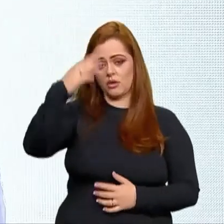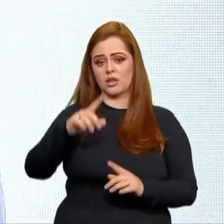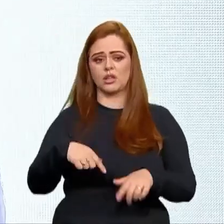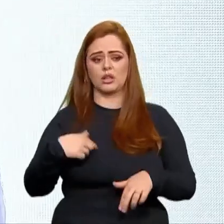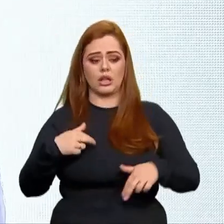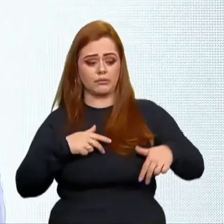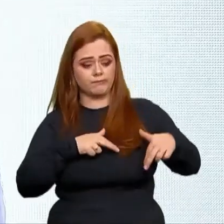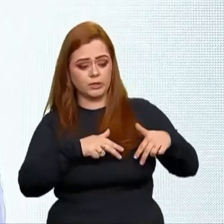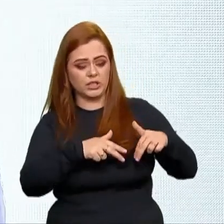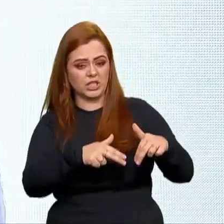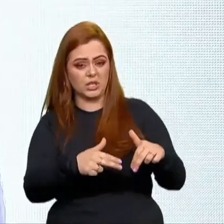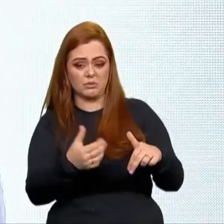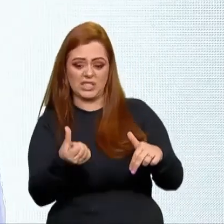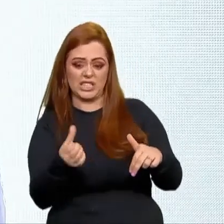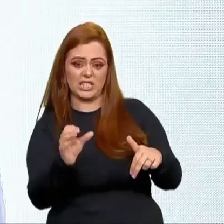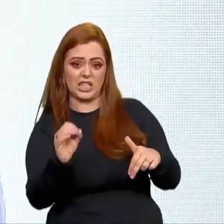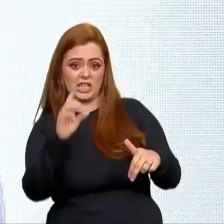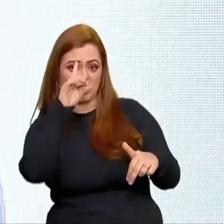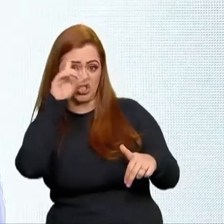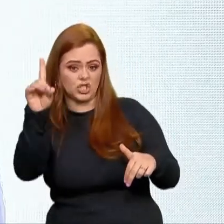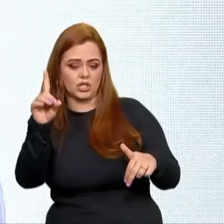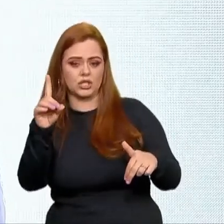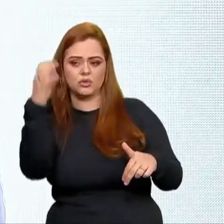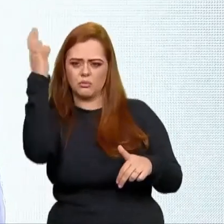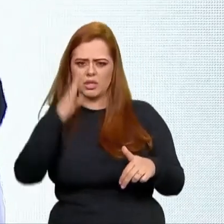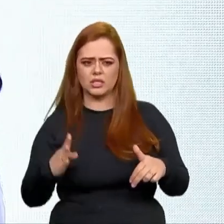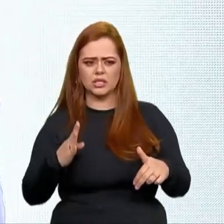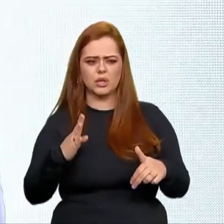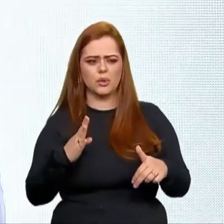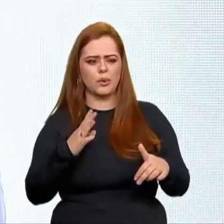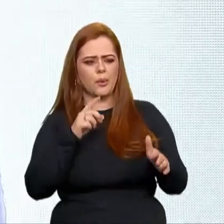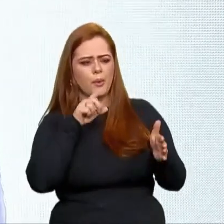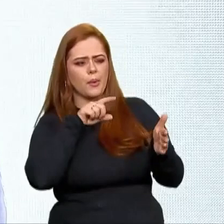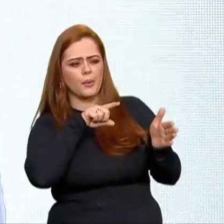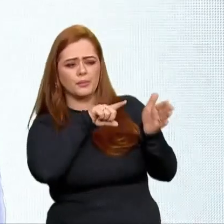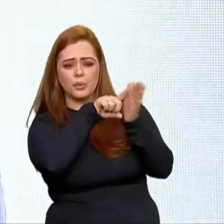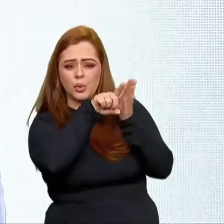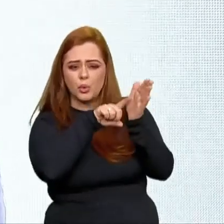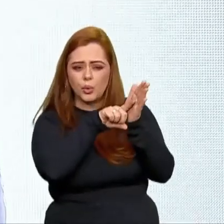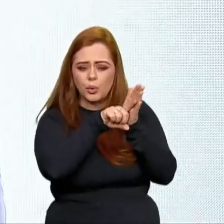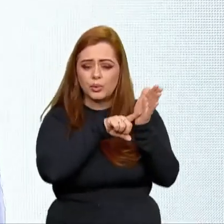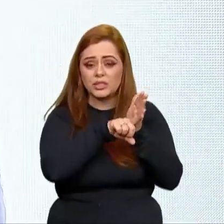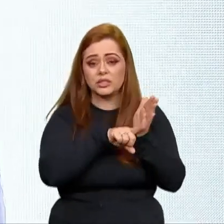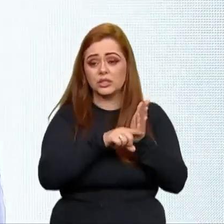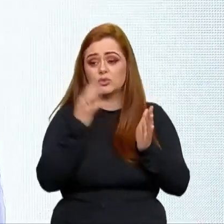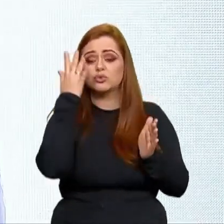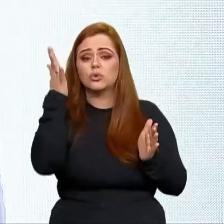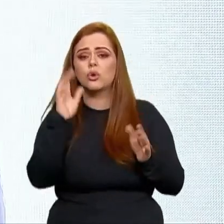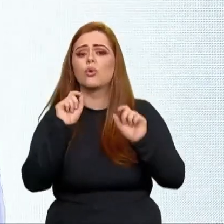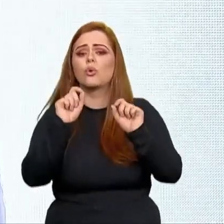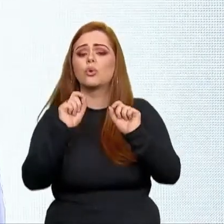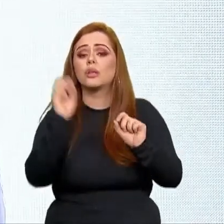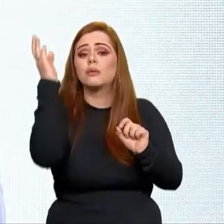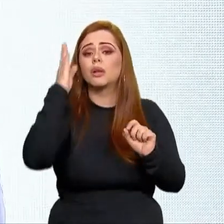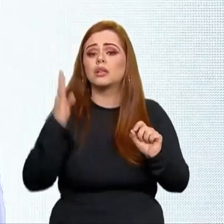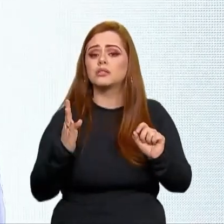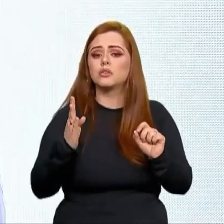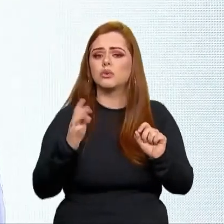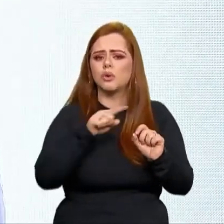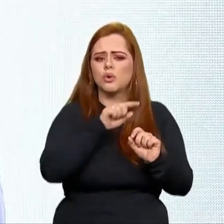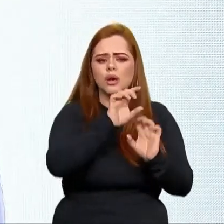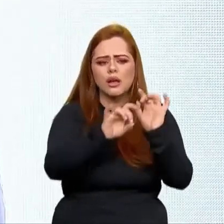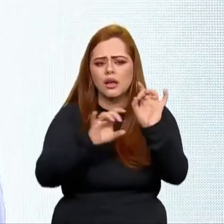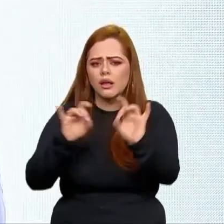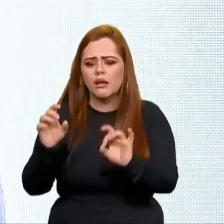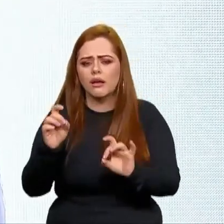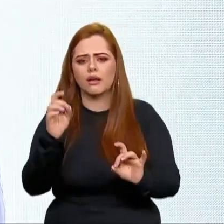60 dias o Brasil, colhendo sonhos e com uma única pergunta: que Brasil vocês, brasileiros,